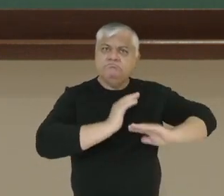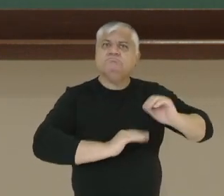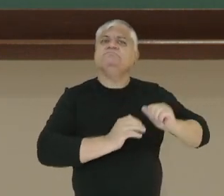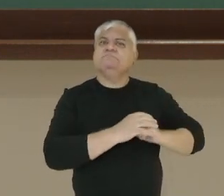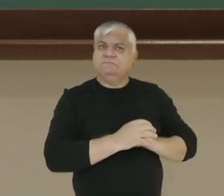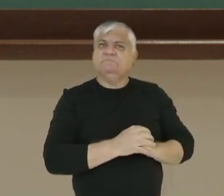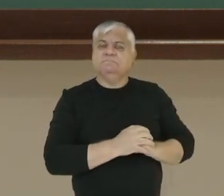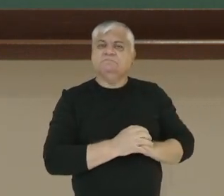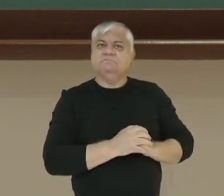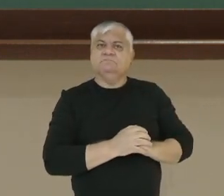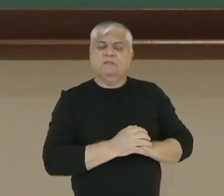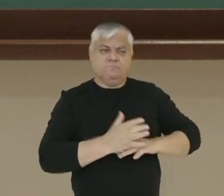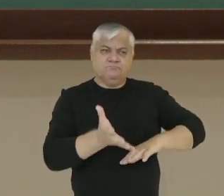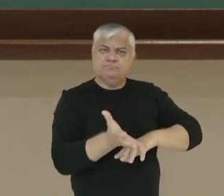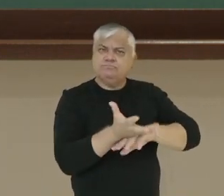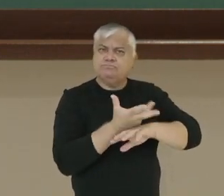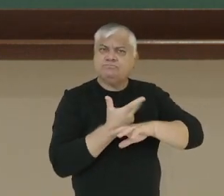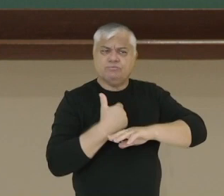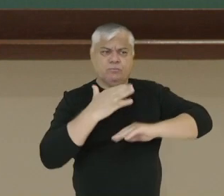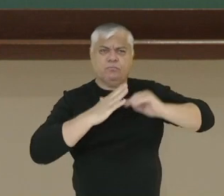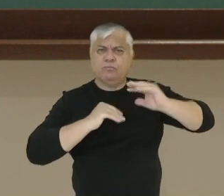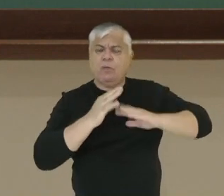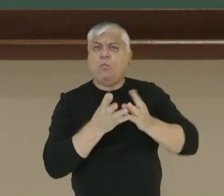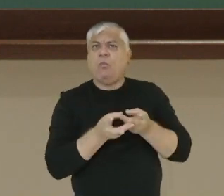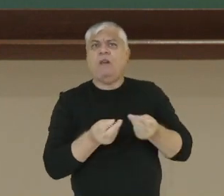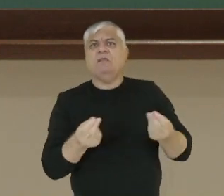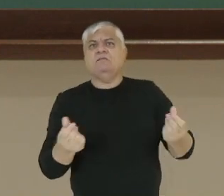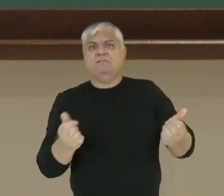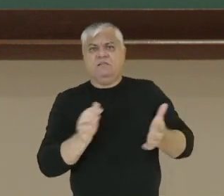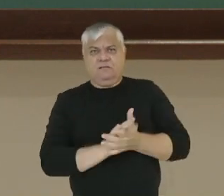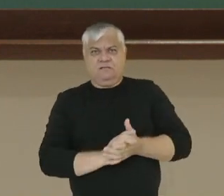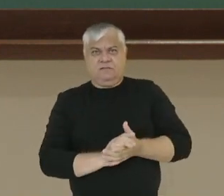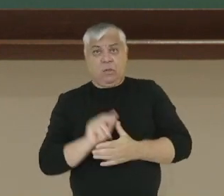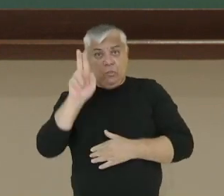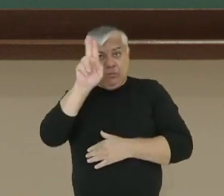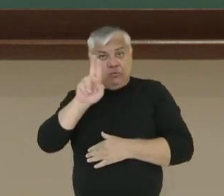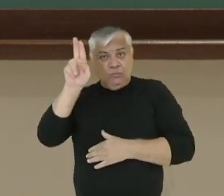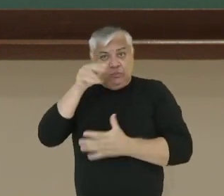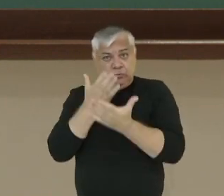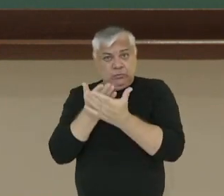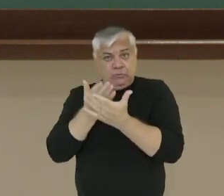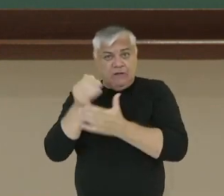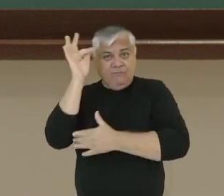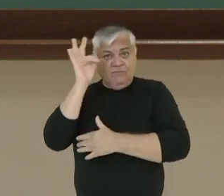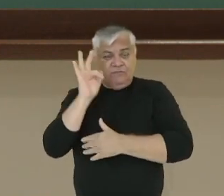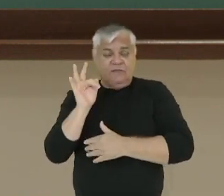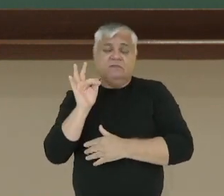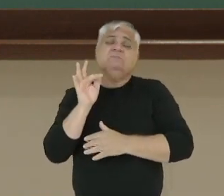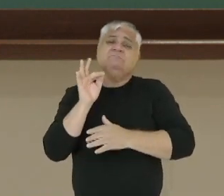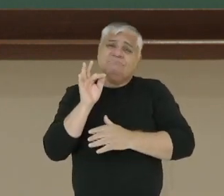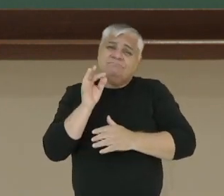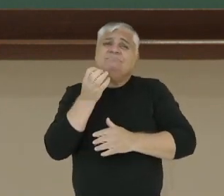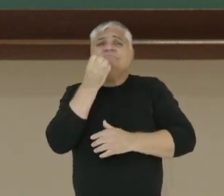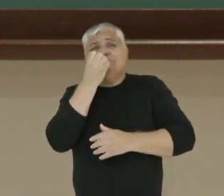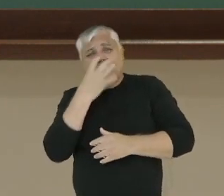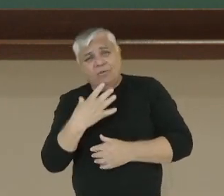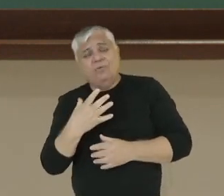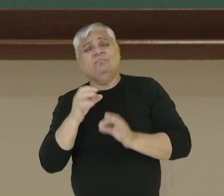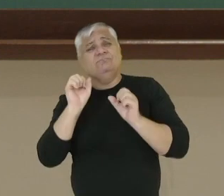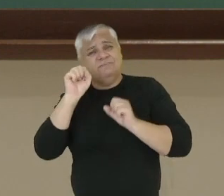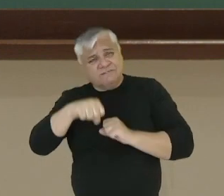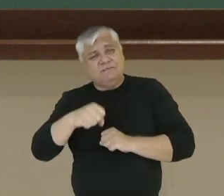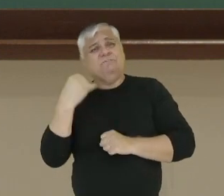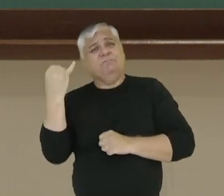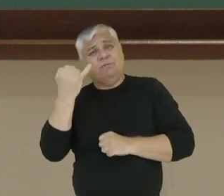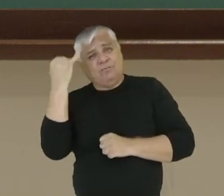A qualificação profissional não necessariamente é a universidade. É muito legal fazer faculdade, sim. Eu acho que